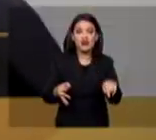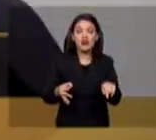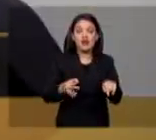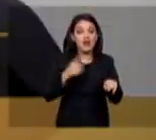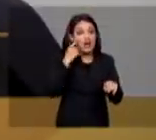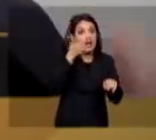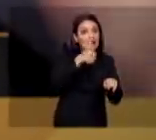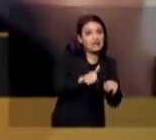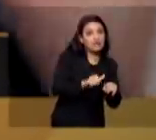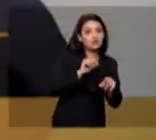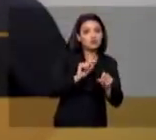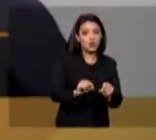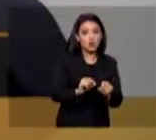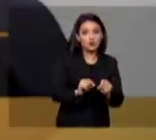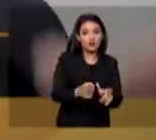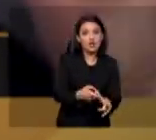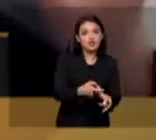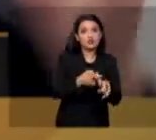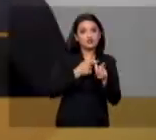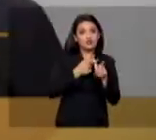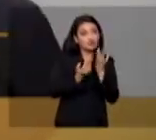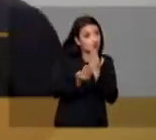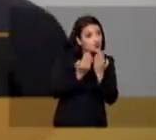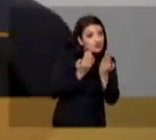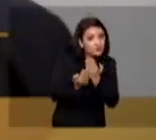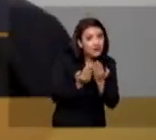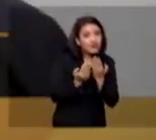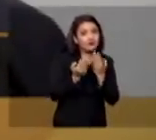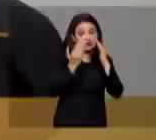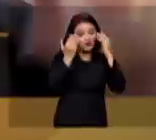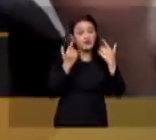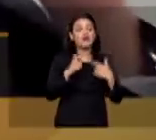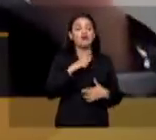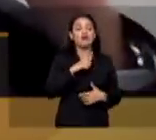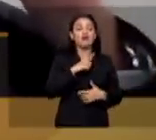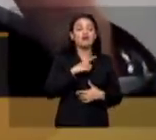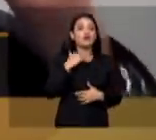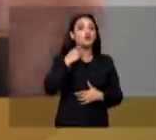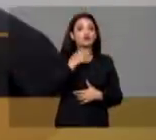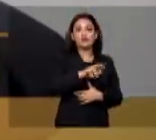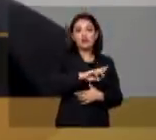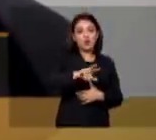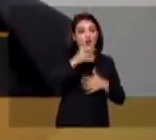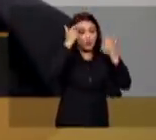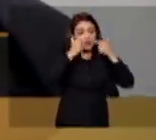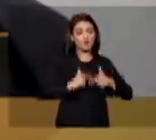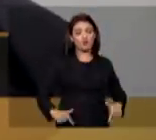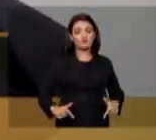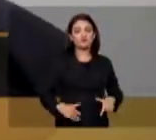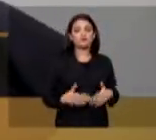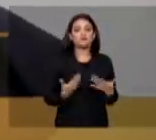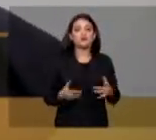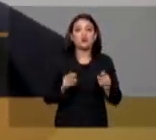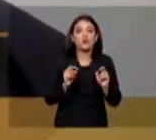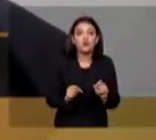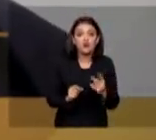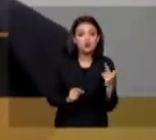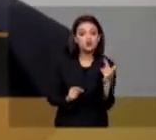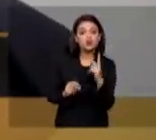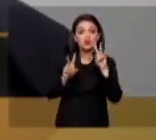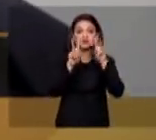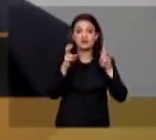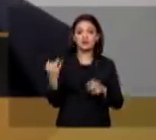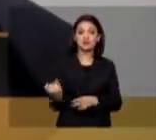em relação à suspeição, parcialidade do julgador. Sem dúvidas, ambos os temas são extremamente